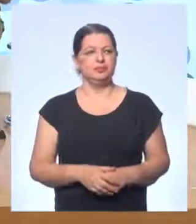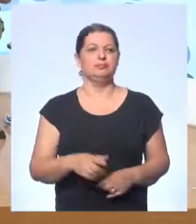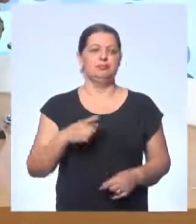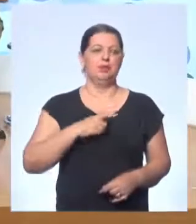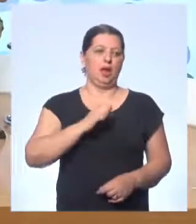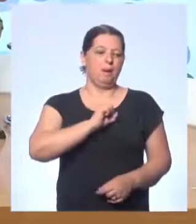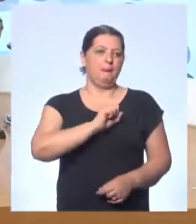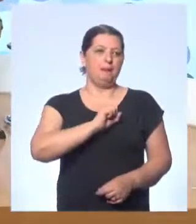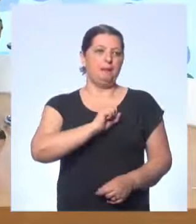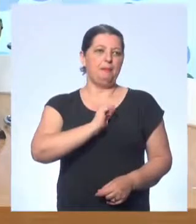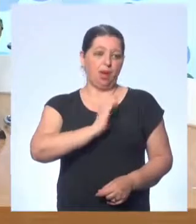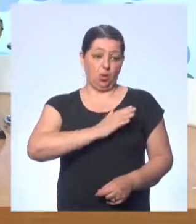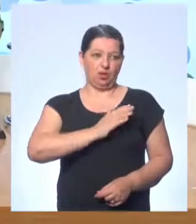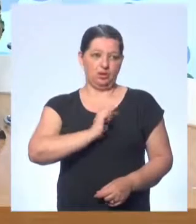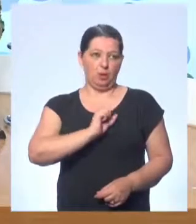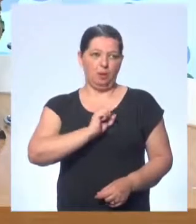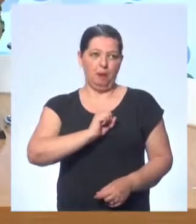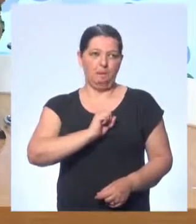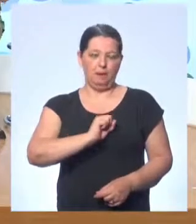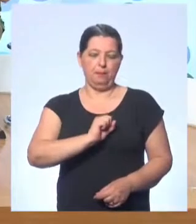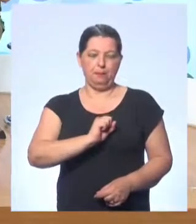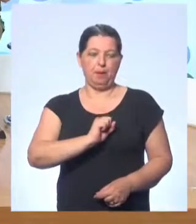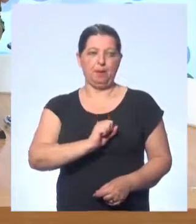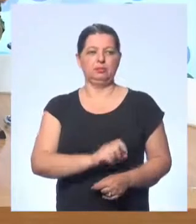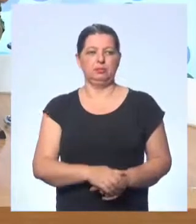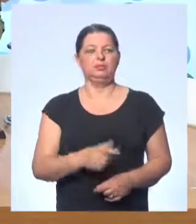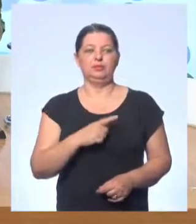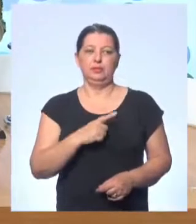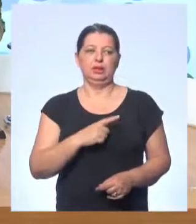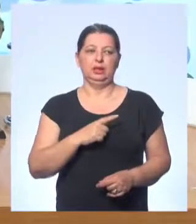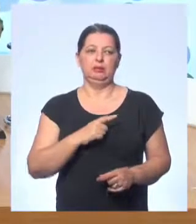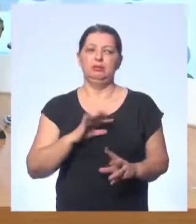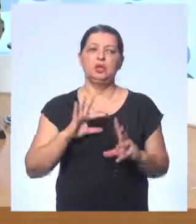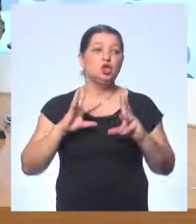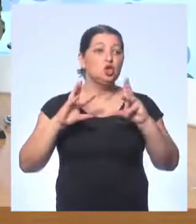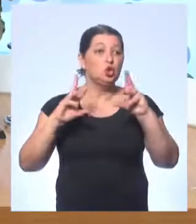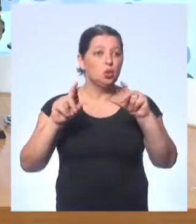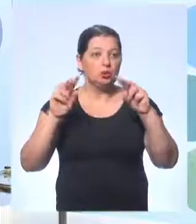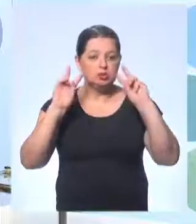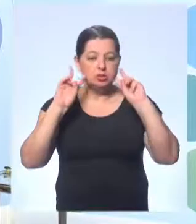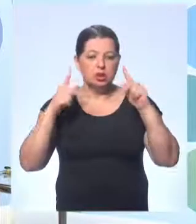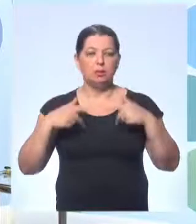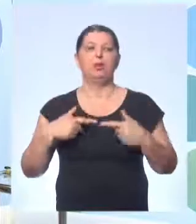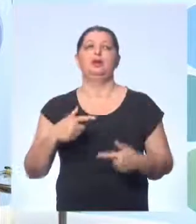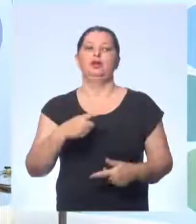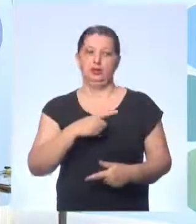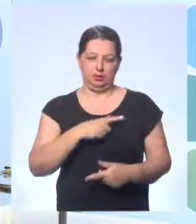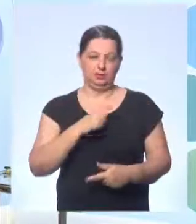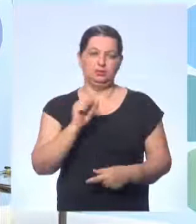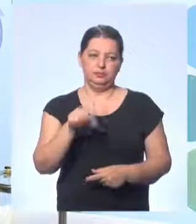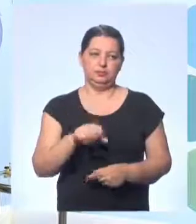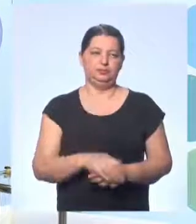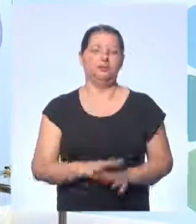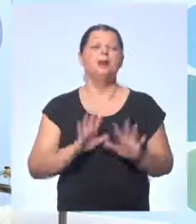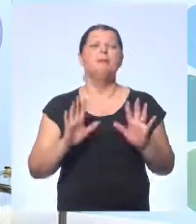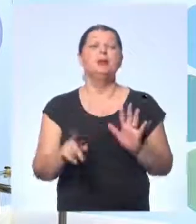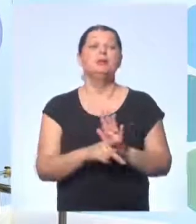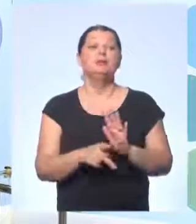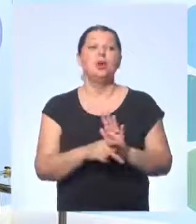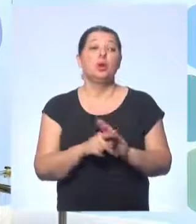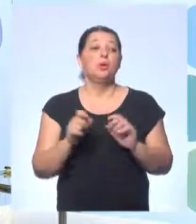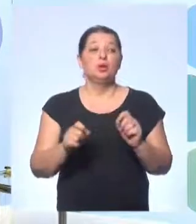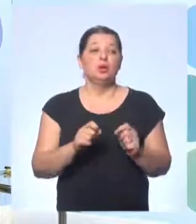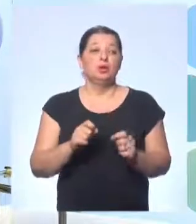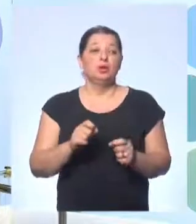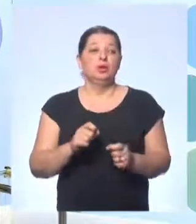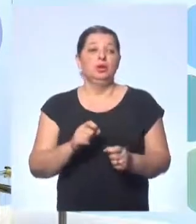meu também, todo mundo que tem um pulsa, então o pulso está em todos nós, até onde eu sei, certo? Só que o pulso na música também